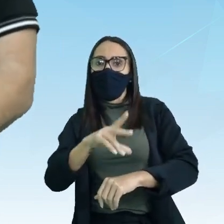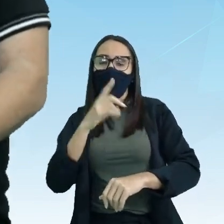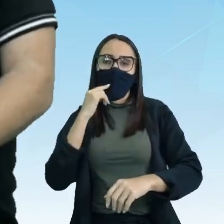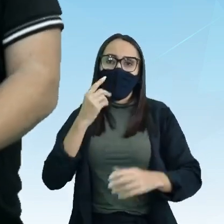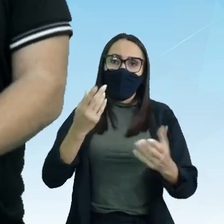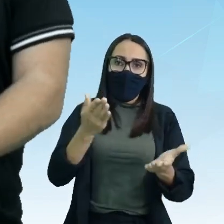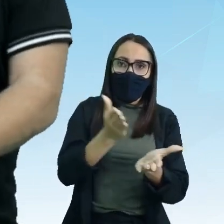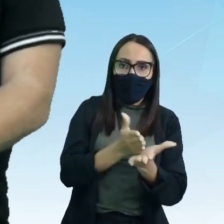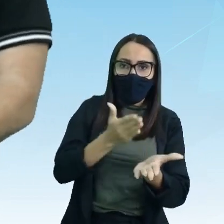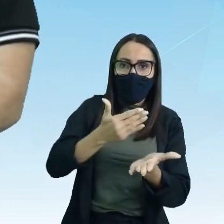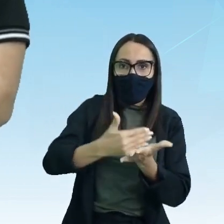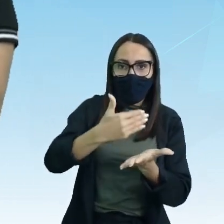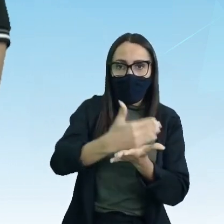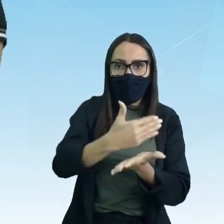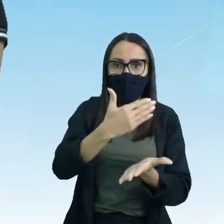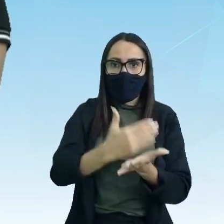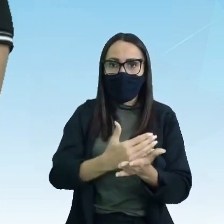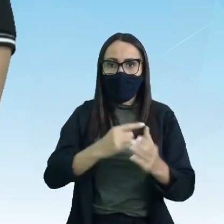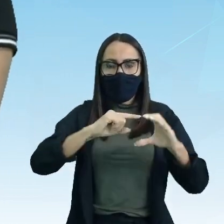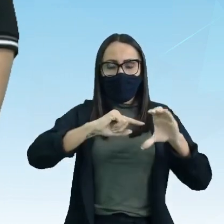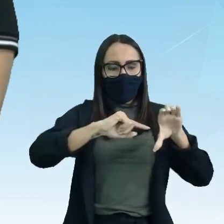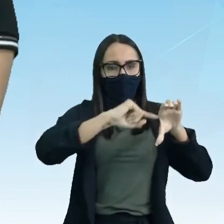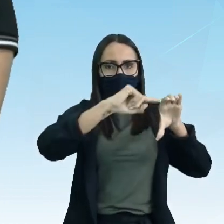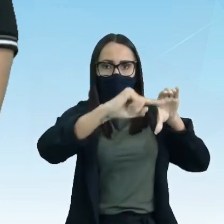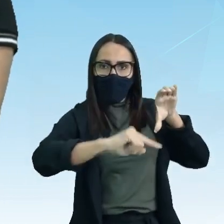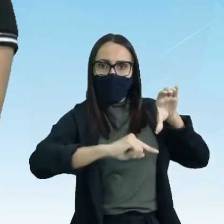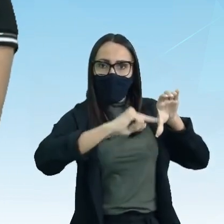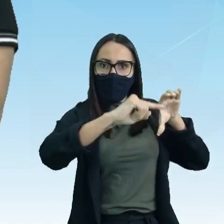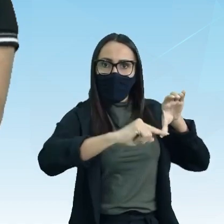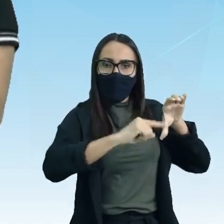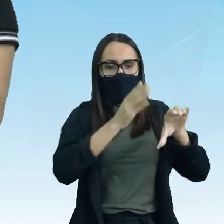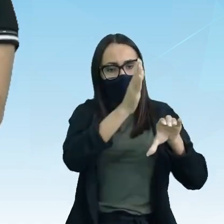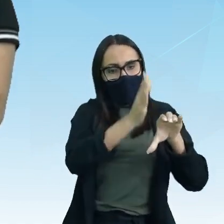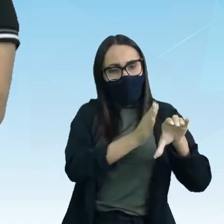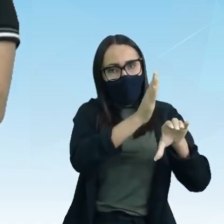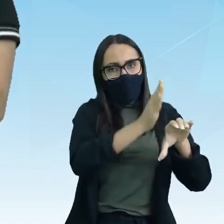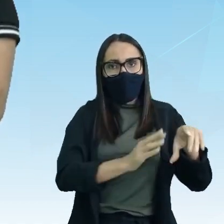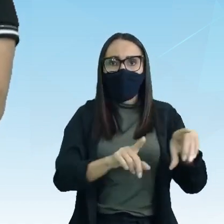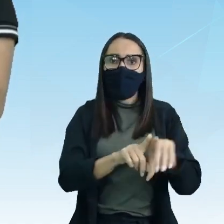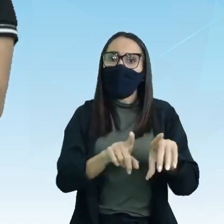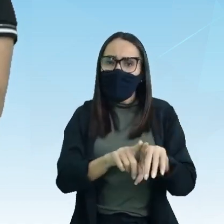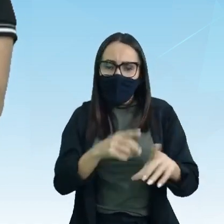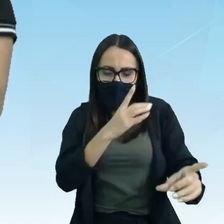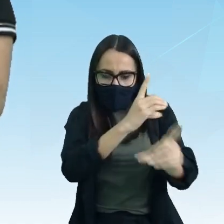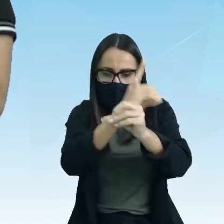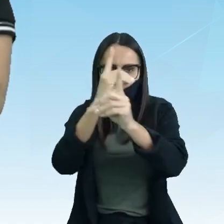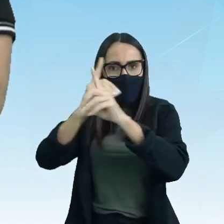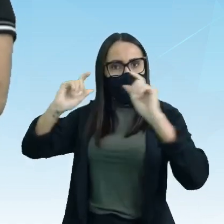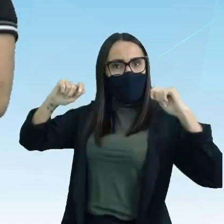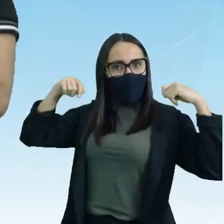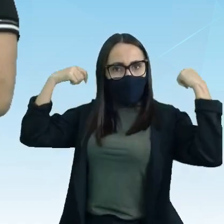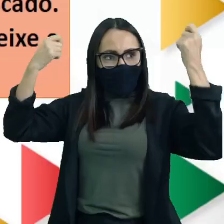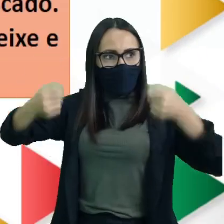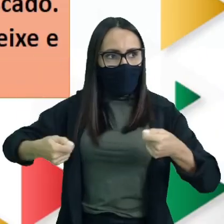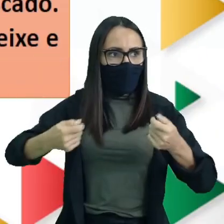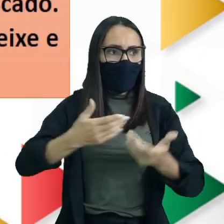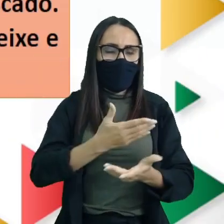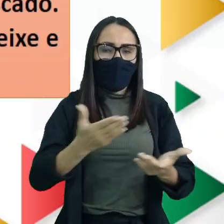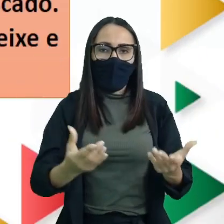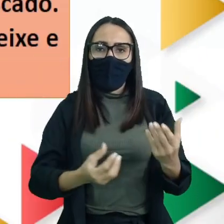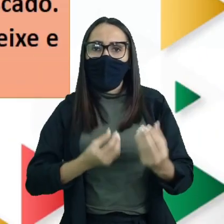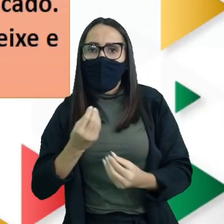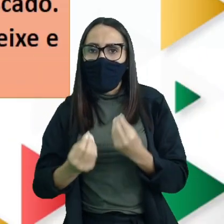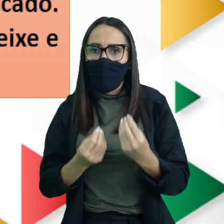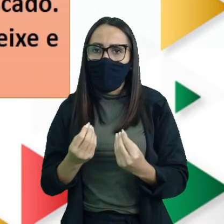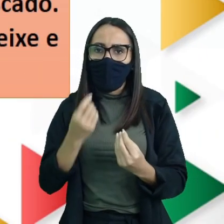rolo, obviamente. Certo. Então, tudo que há no mundo, há no mercado também de São José, não Ah, é isso? então o mercado, falando um pouquinho sobre como ele é,